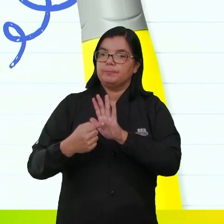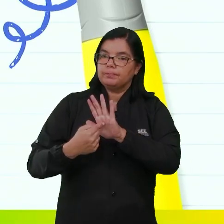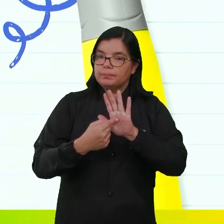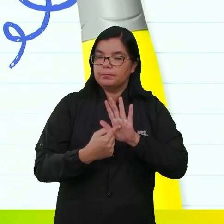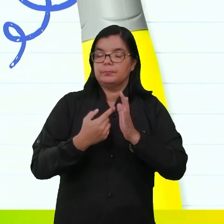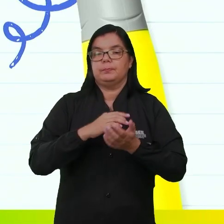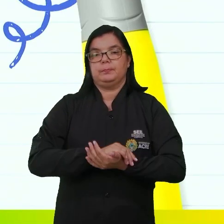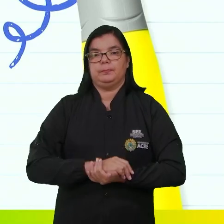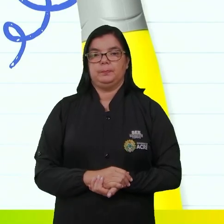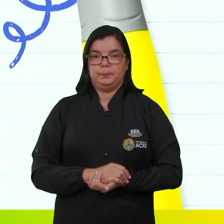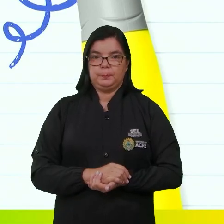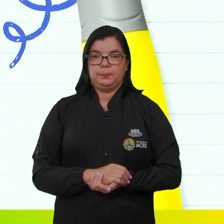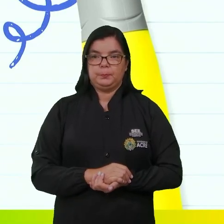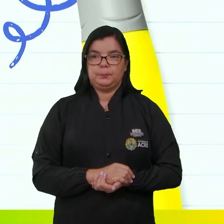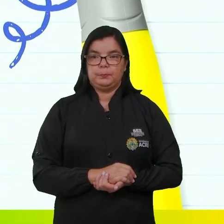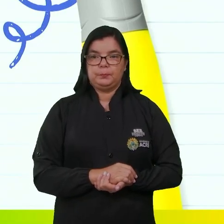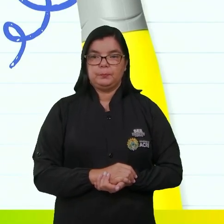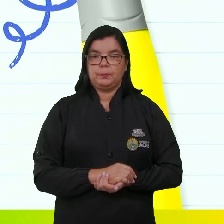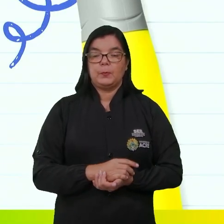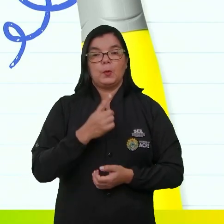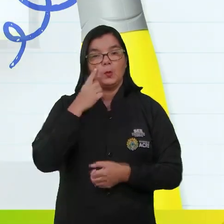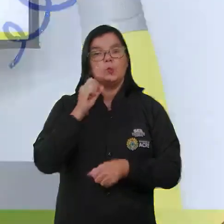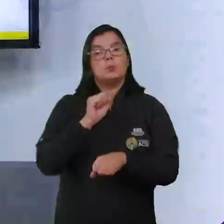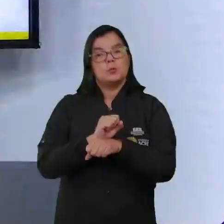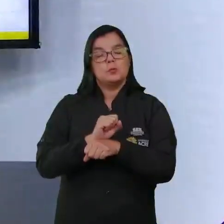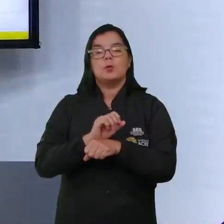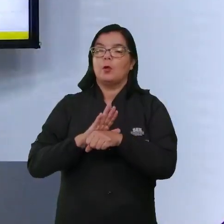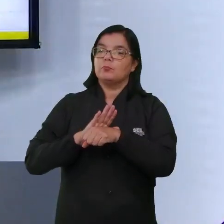autênticas de expressão. E eu espero ter